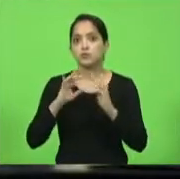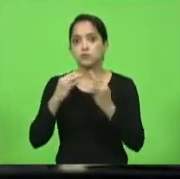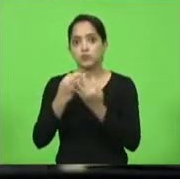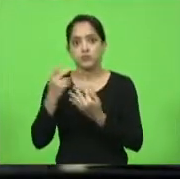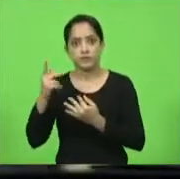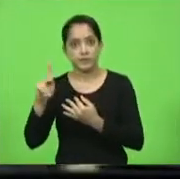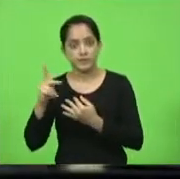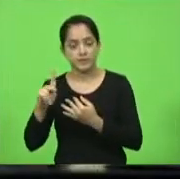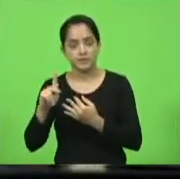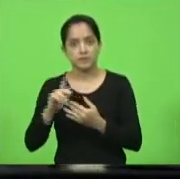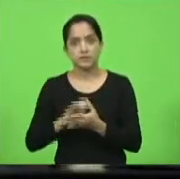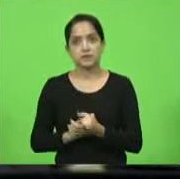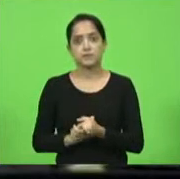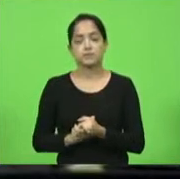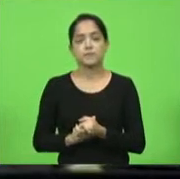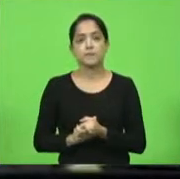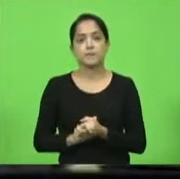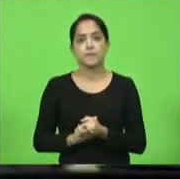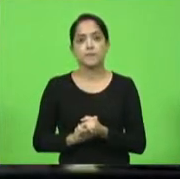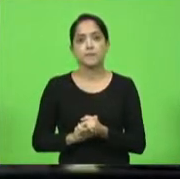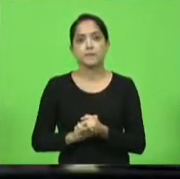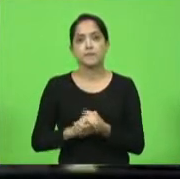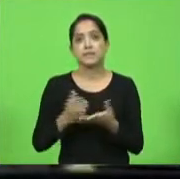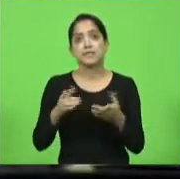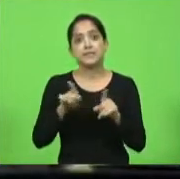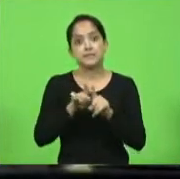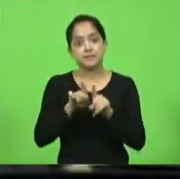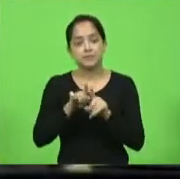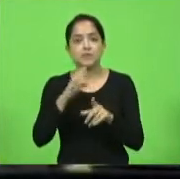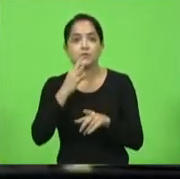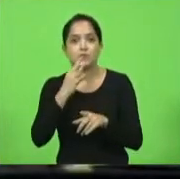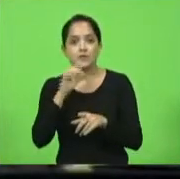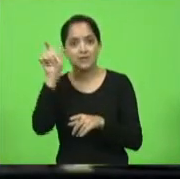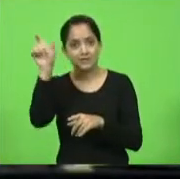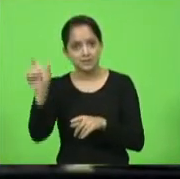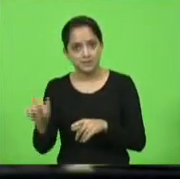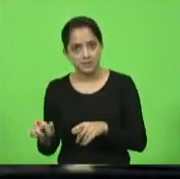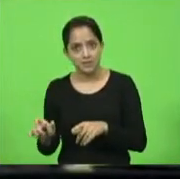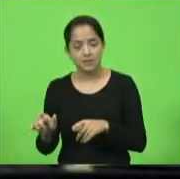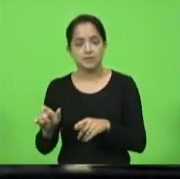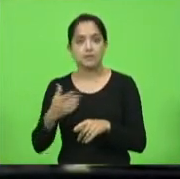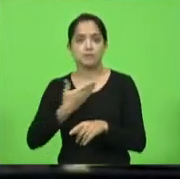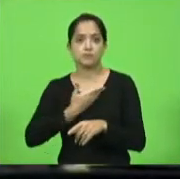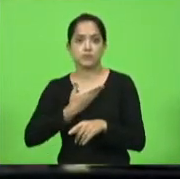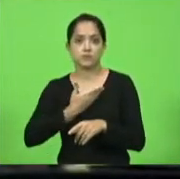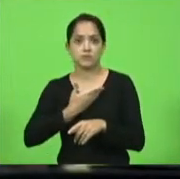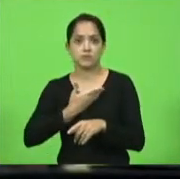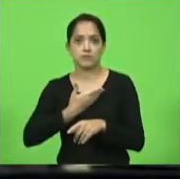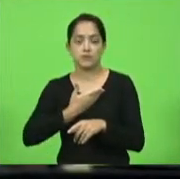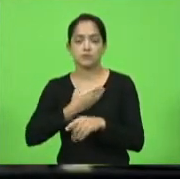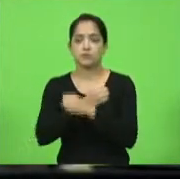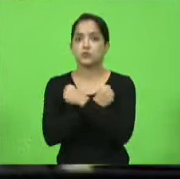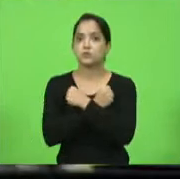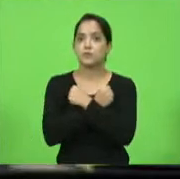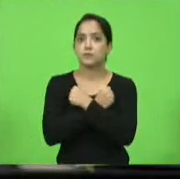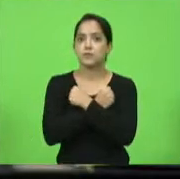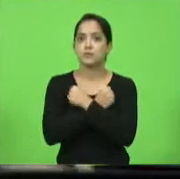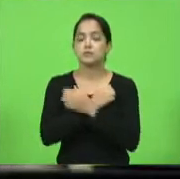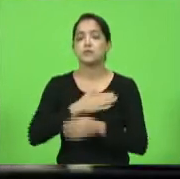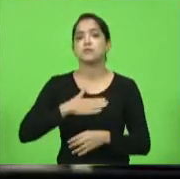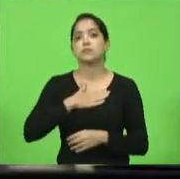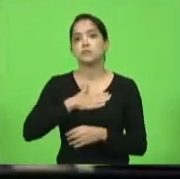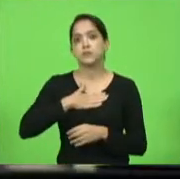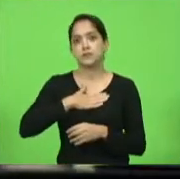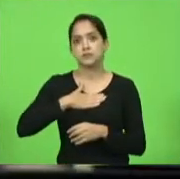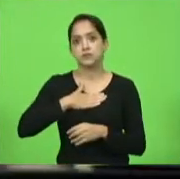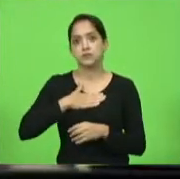Dr. Benjamin, a todos aqueles que o conhecem também, o nosso abraço de solidariedade e desejando